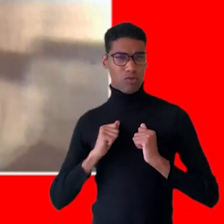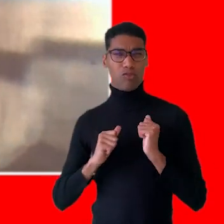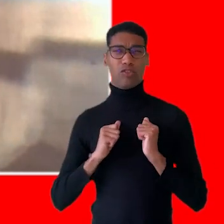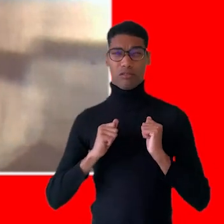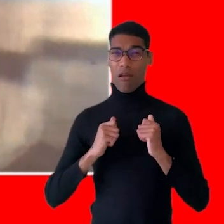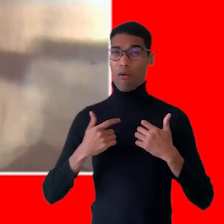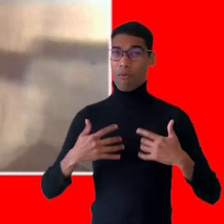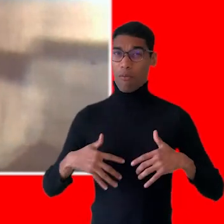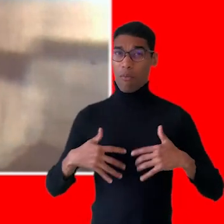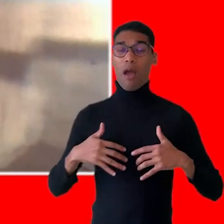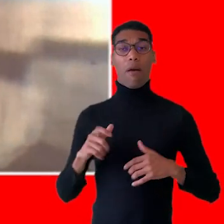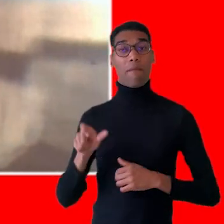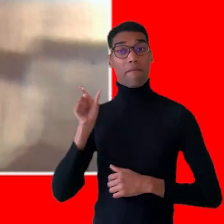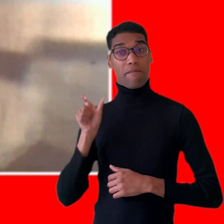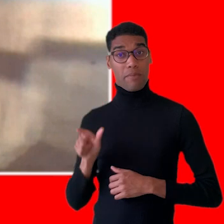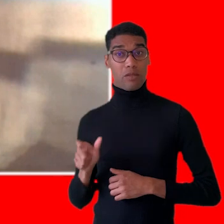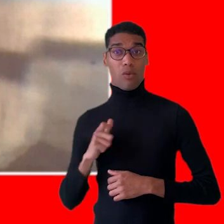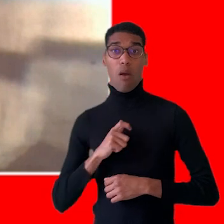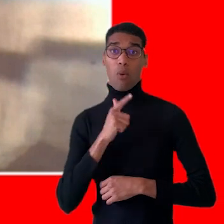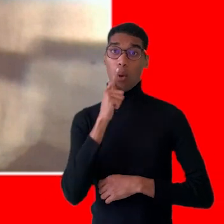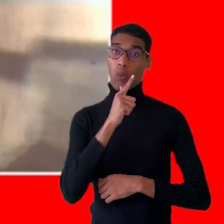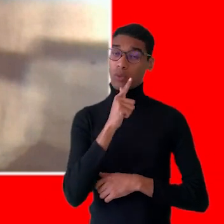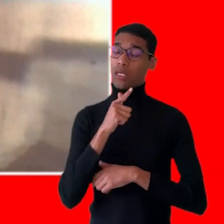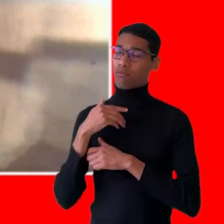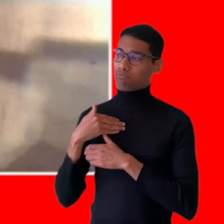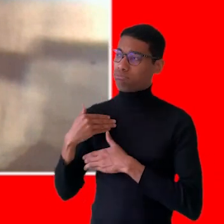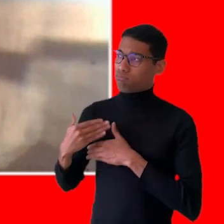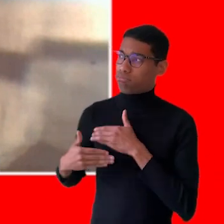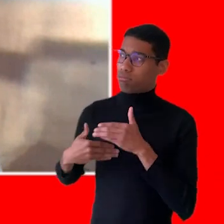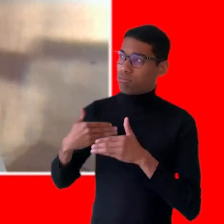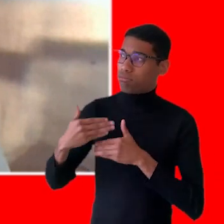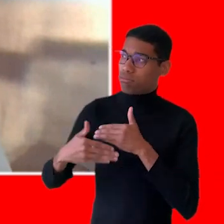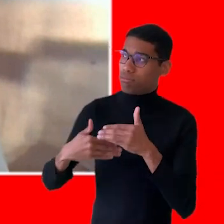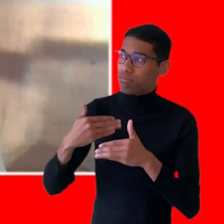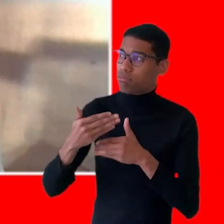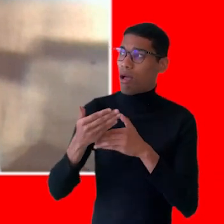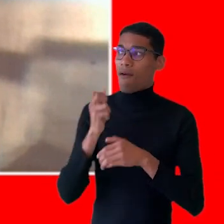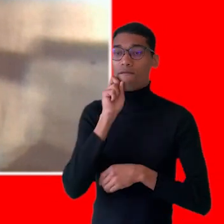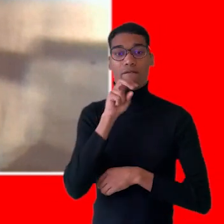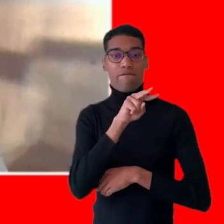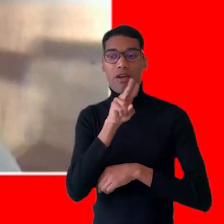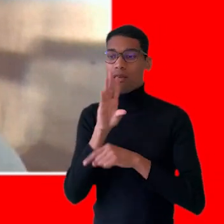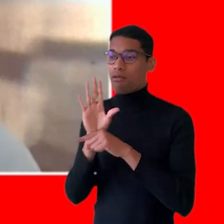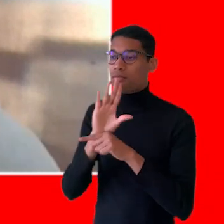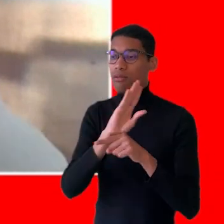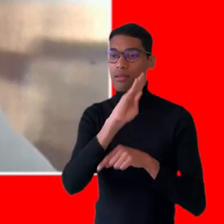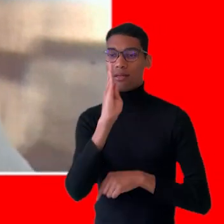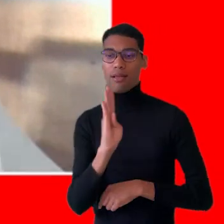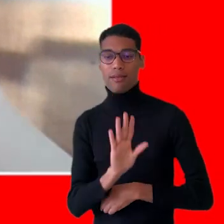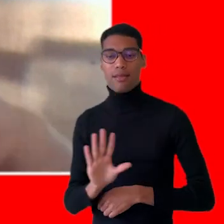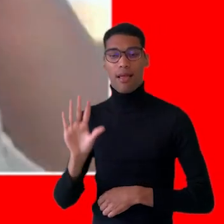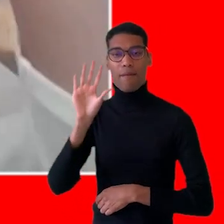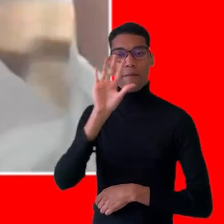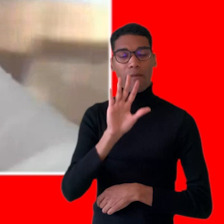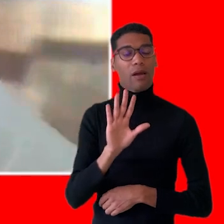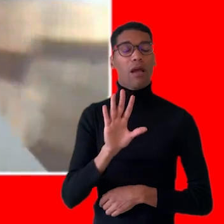um cineasta, uma figura que atravessou todo o cinema brasileiro, né,